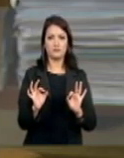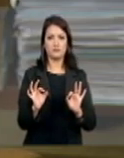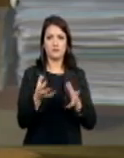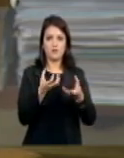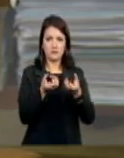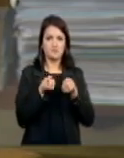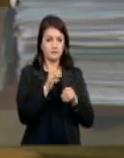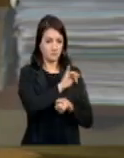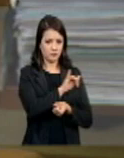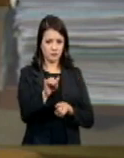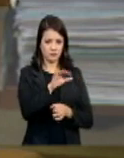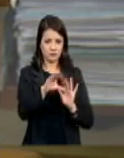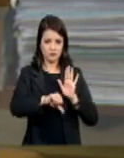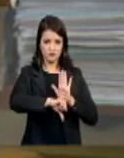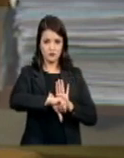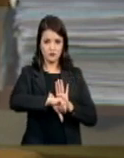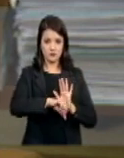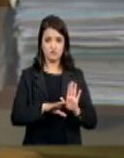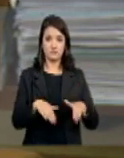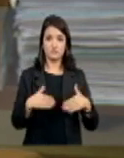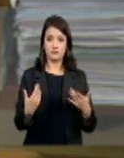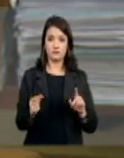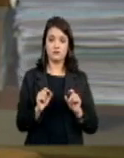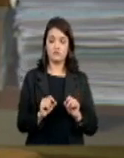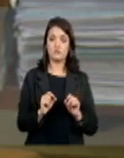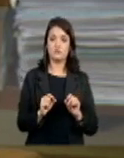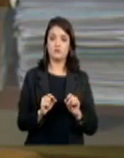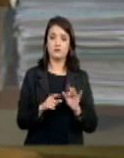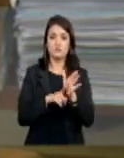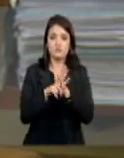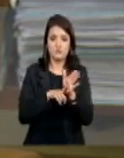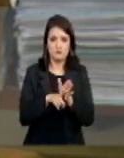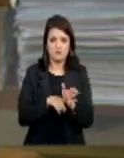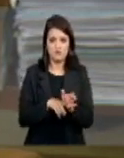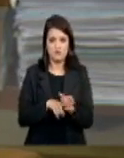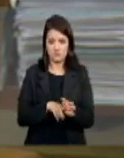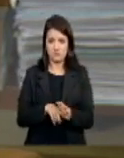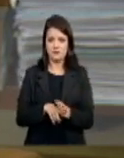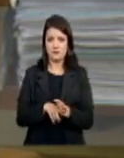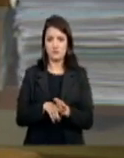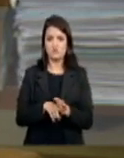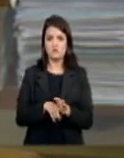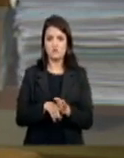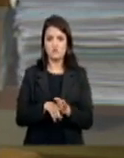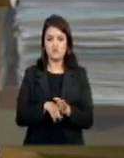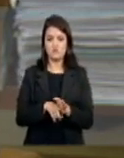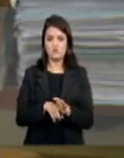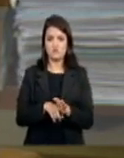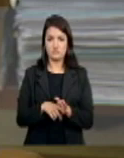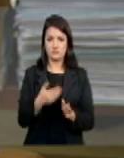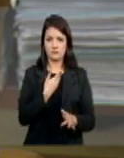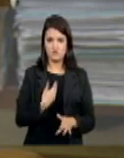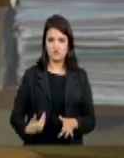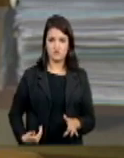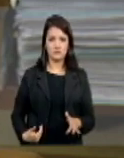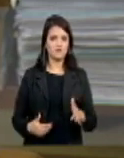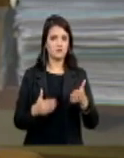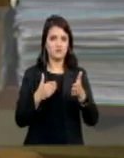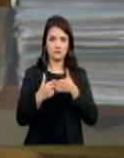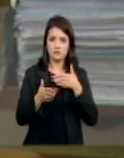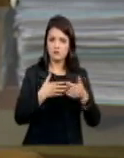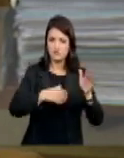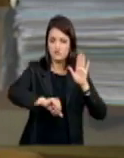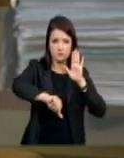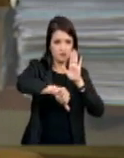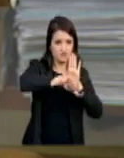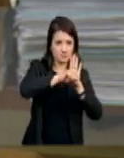indisponibilidade da pretensão investigatória do estado cuide-se de qualquer delito ou de infração contra a ordem tributária